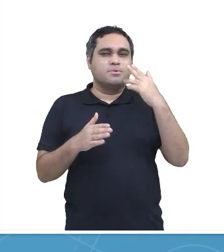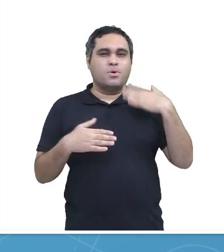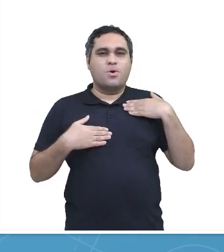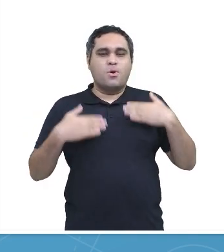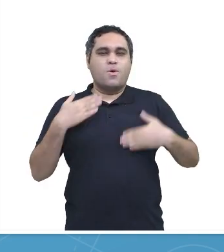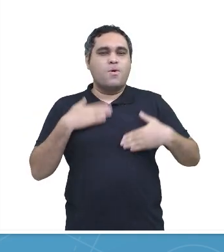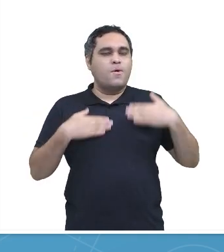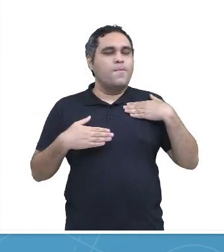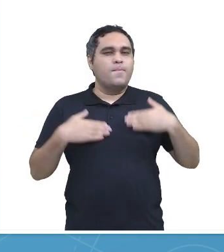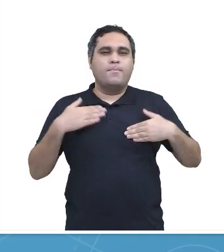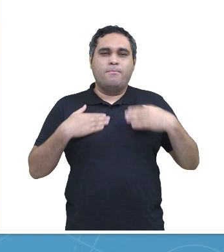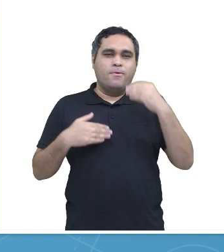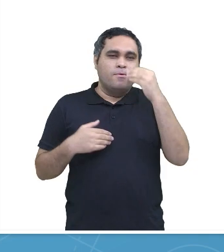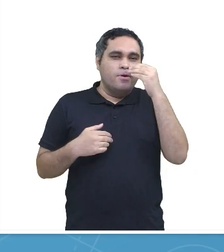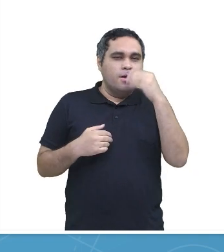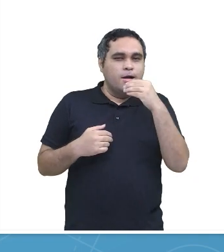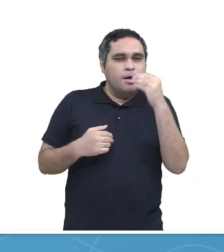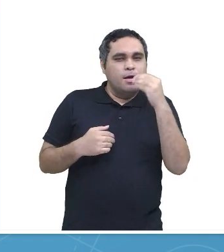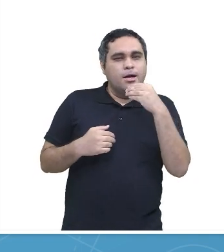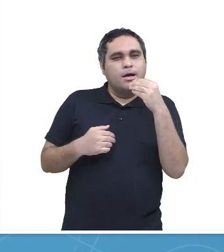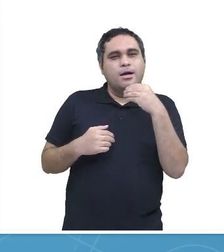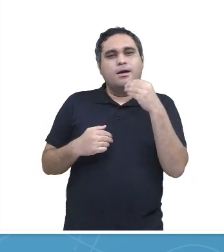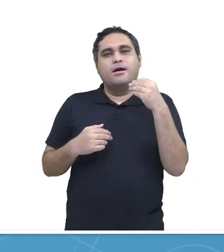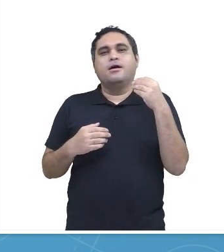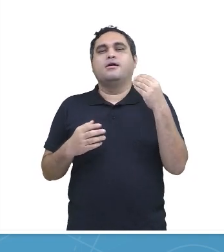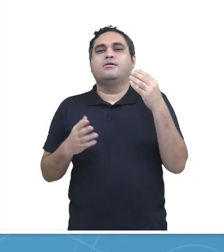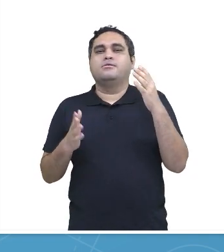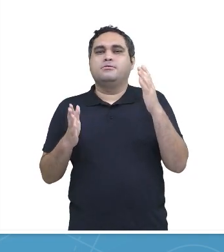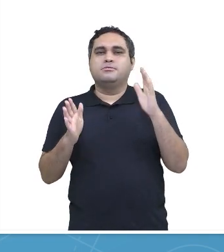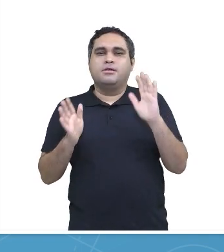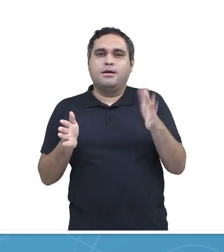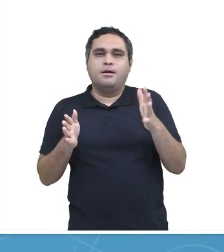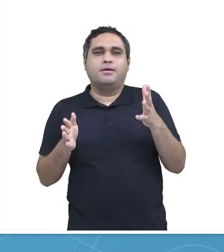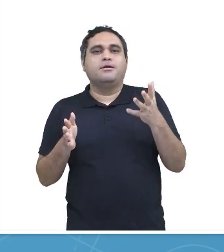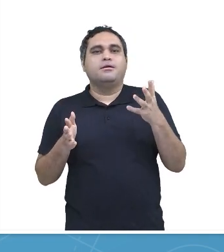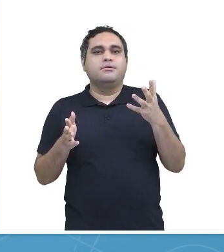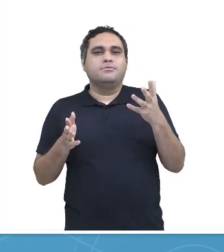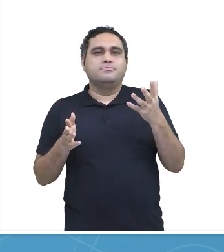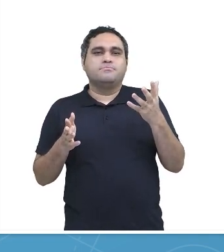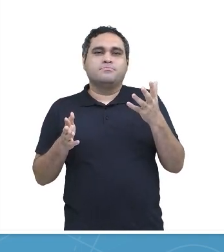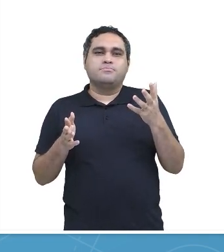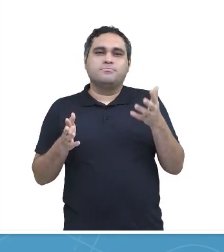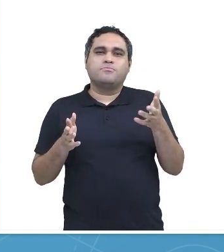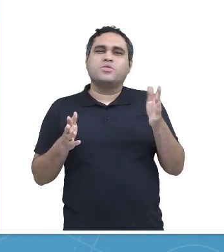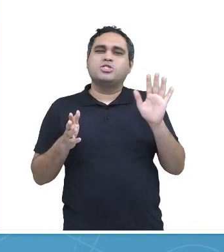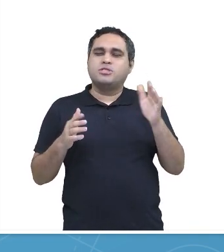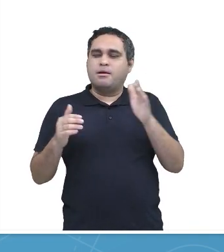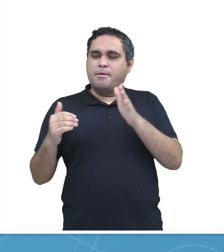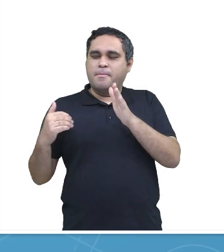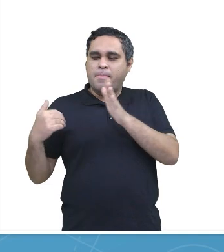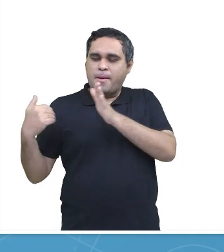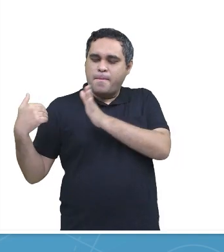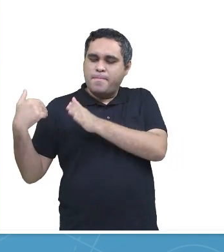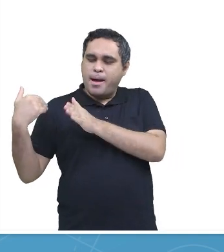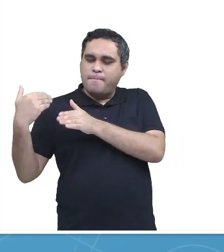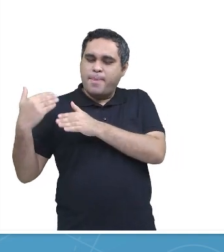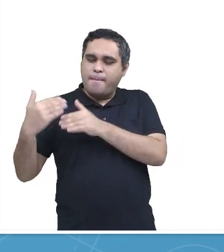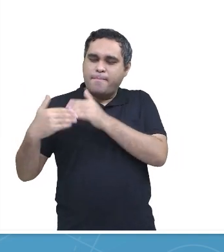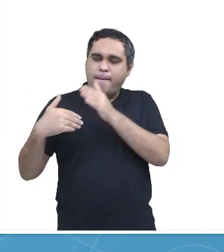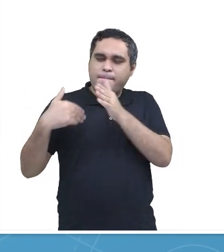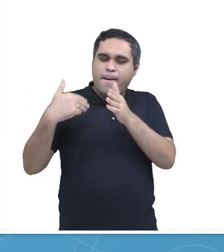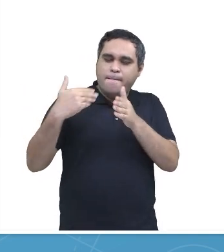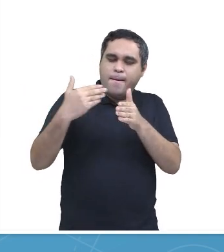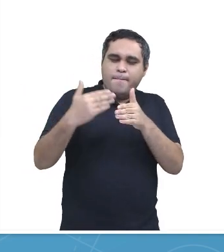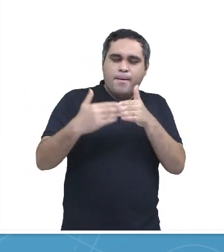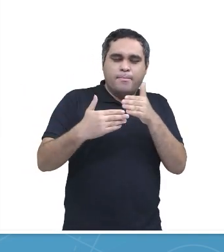do corpo, também um aspecto de ter realizado todos os seus empreendimentos